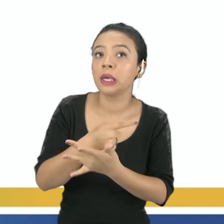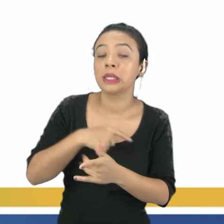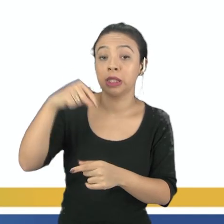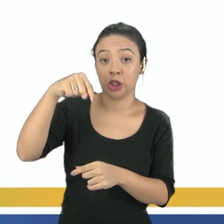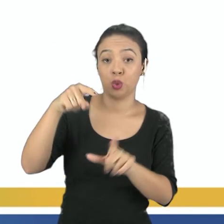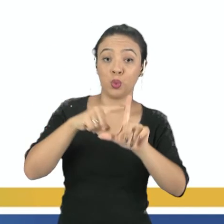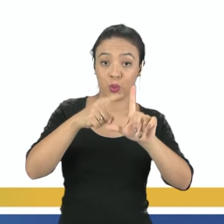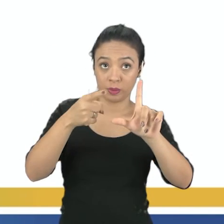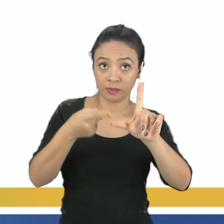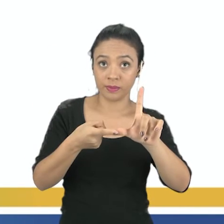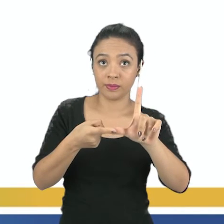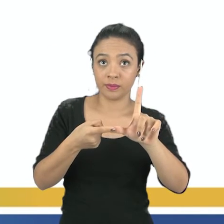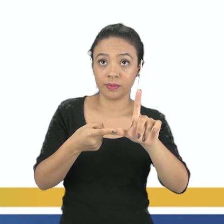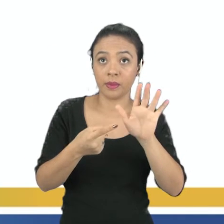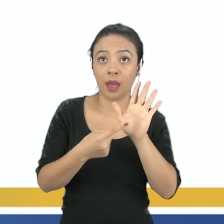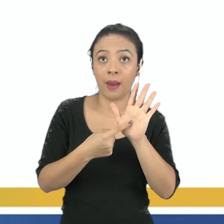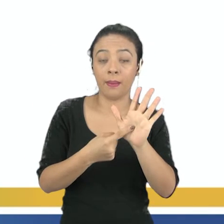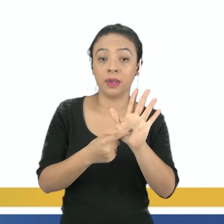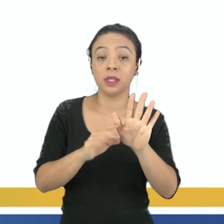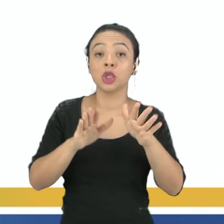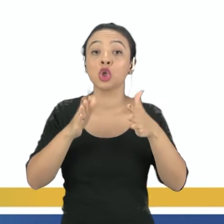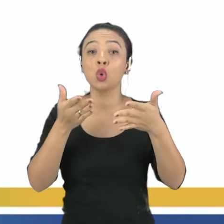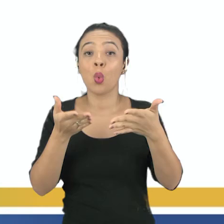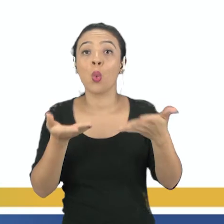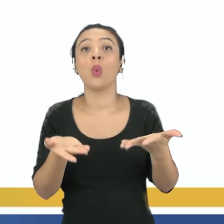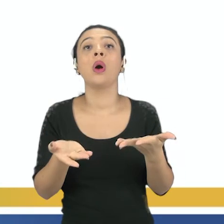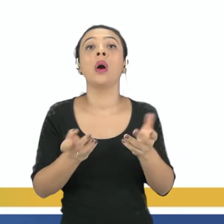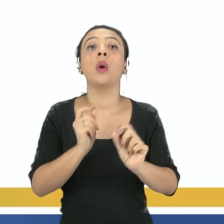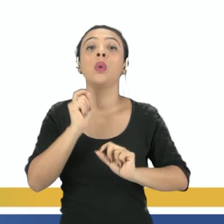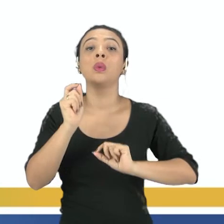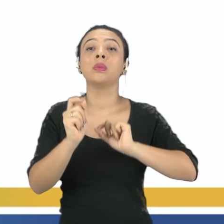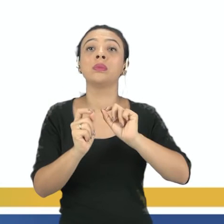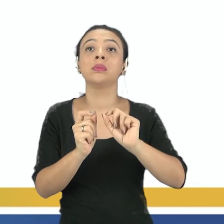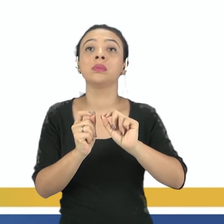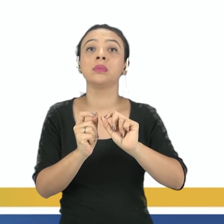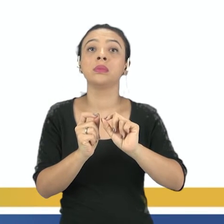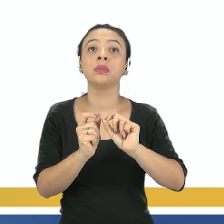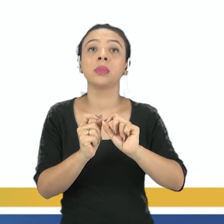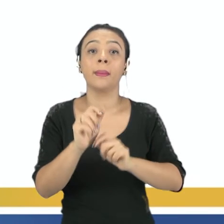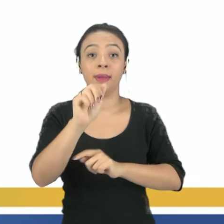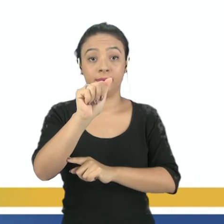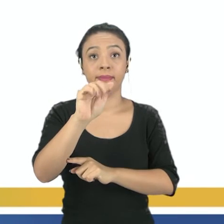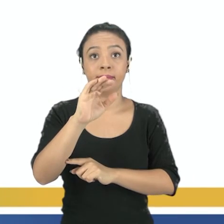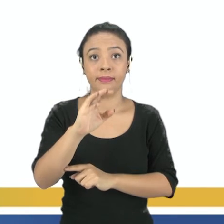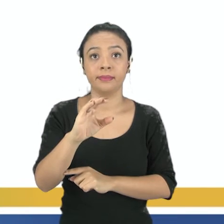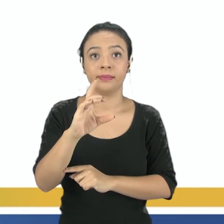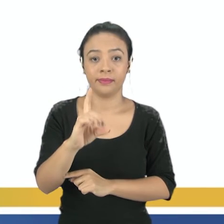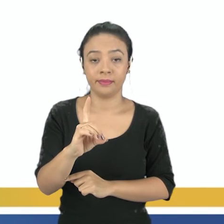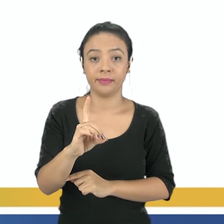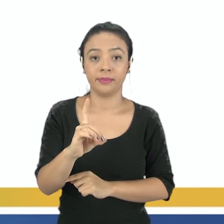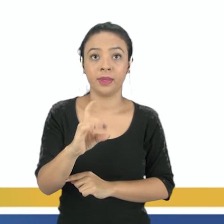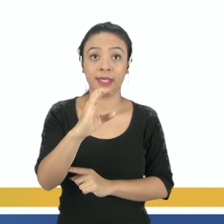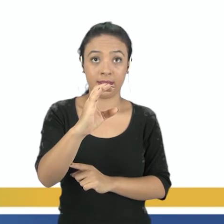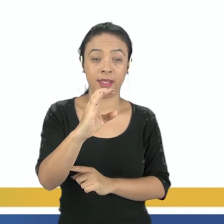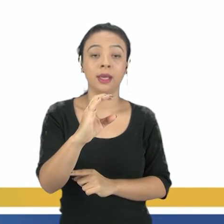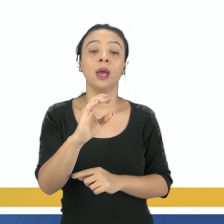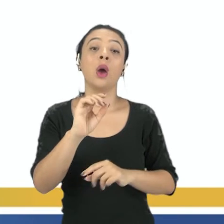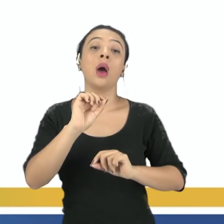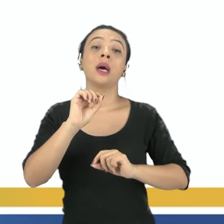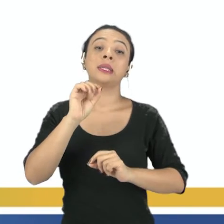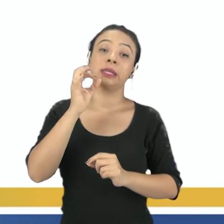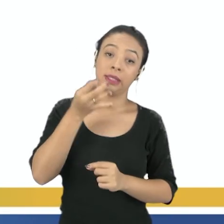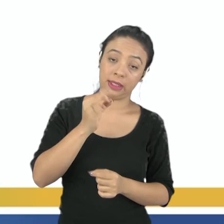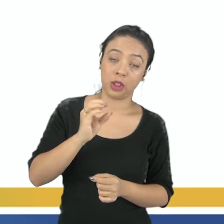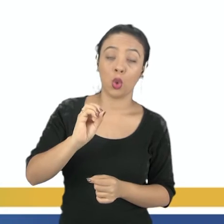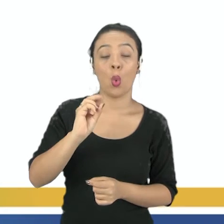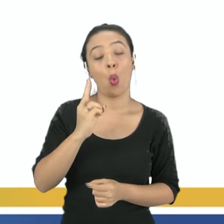abaixo nós vamos indicar e sentenças que aparecem aí da letra A B e C como verdadeiro